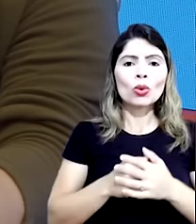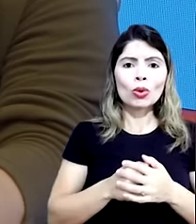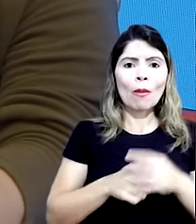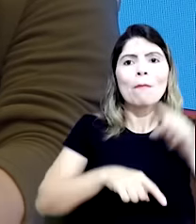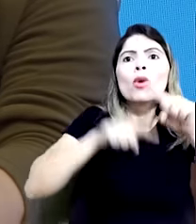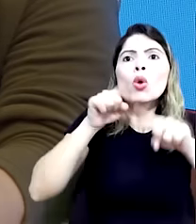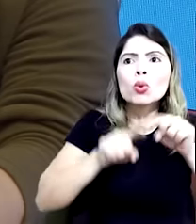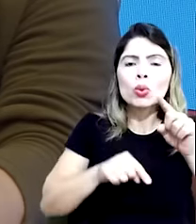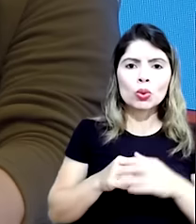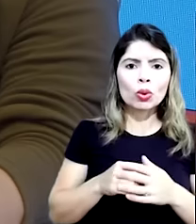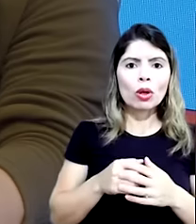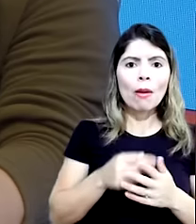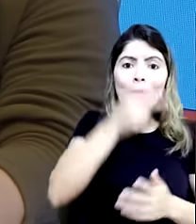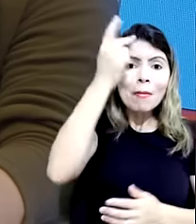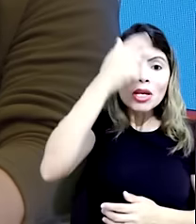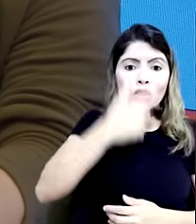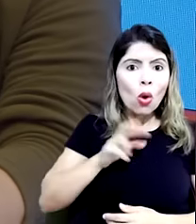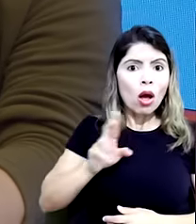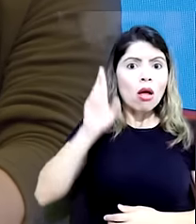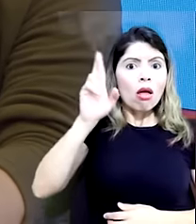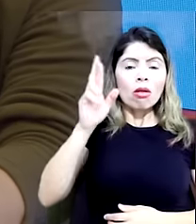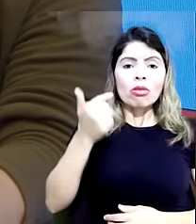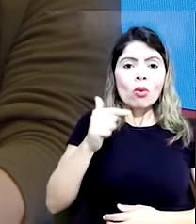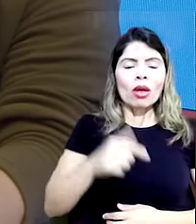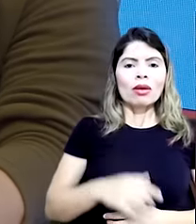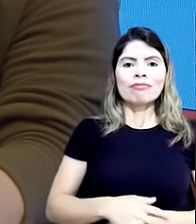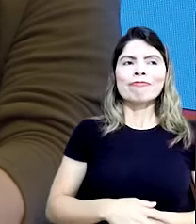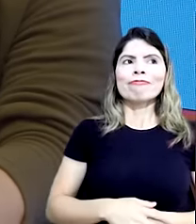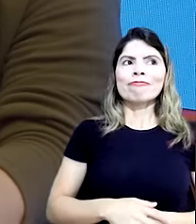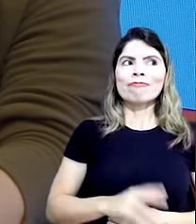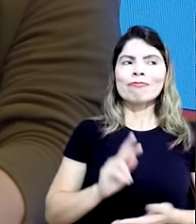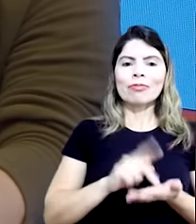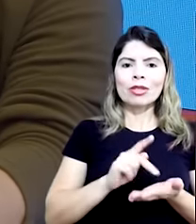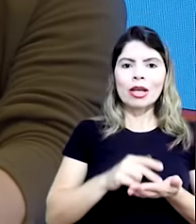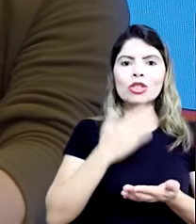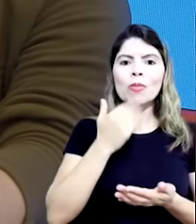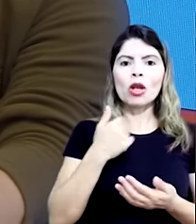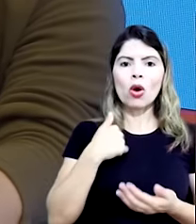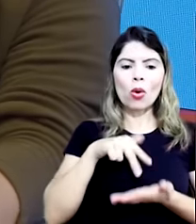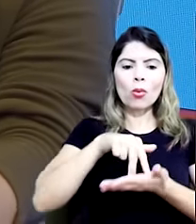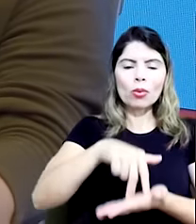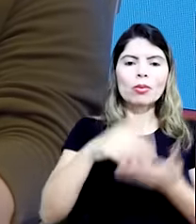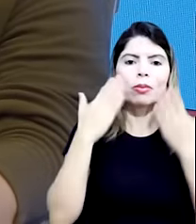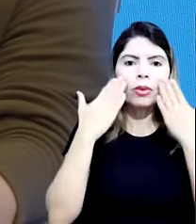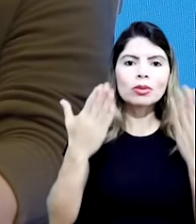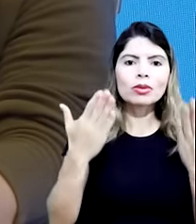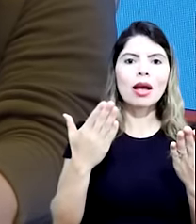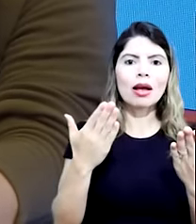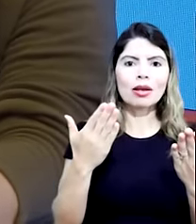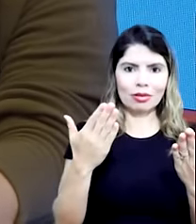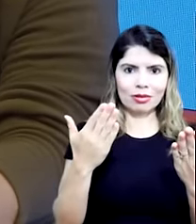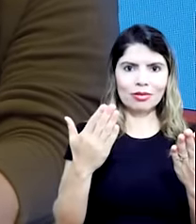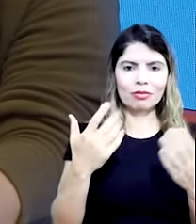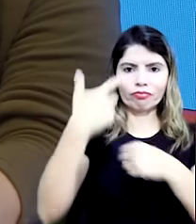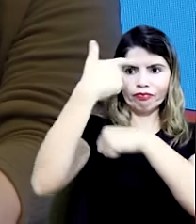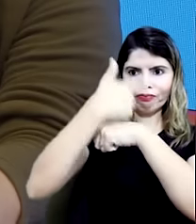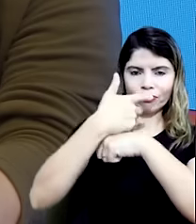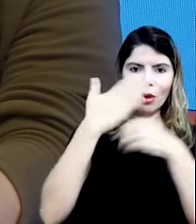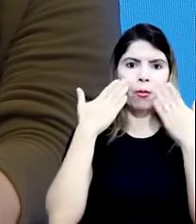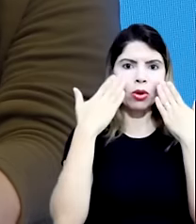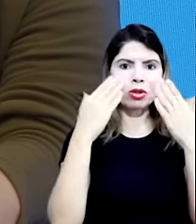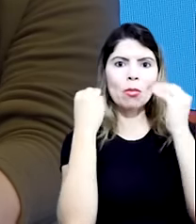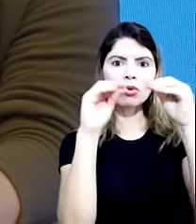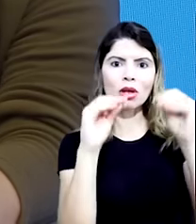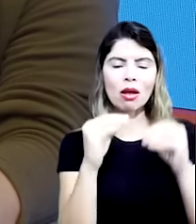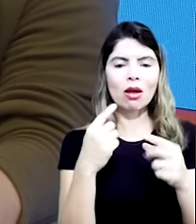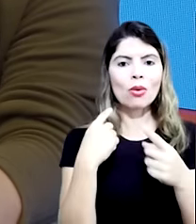O meu engajamento foi lá em cima ai o dia que não sei o qu então sabe as pessoas muitas vezes elas ficam mais preocupadas com ela do que